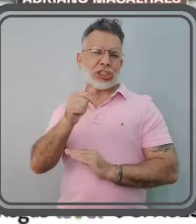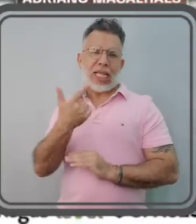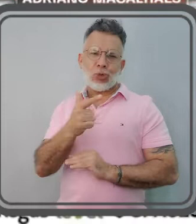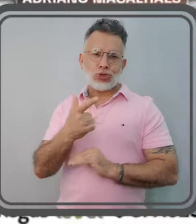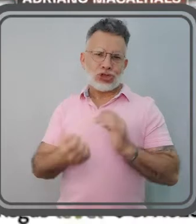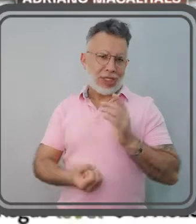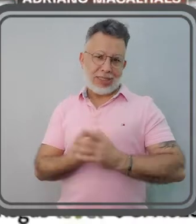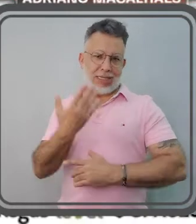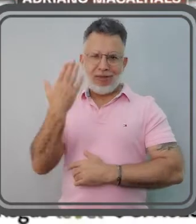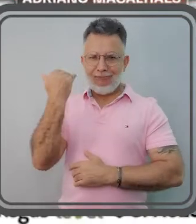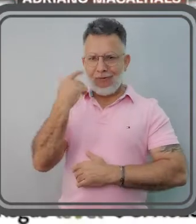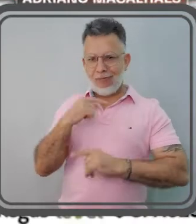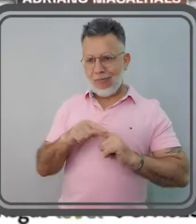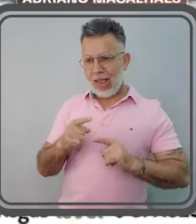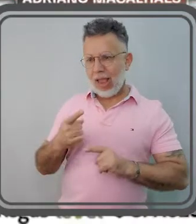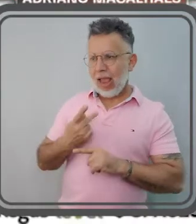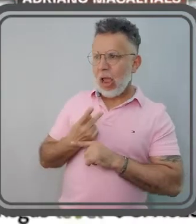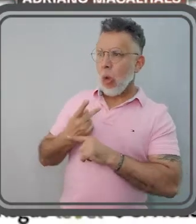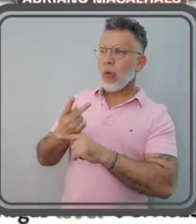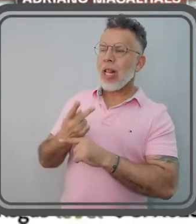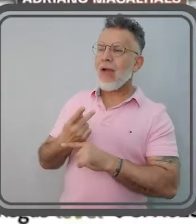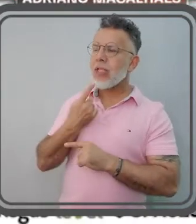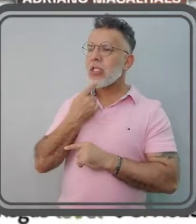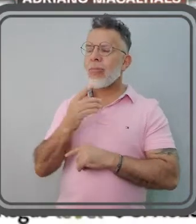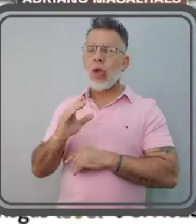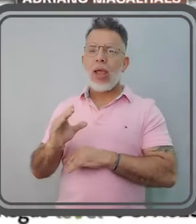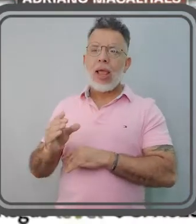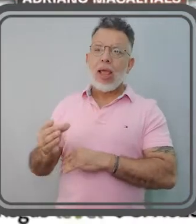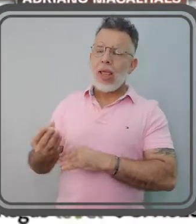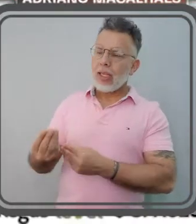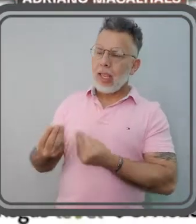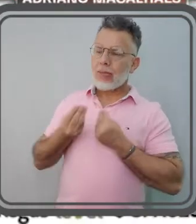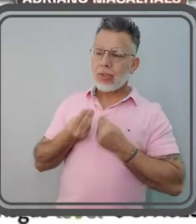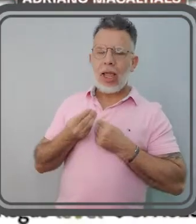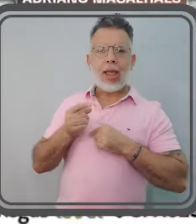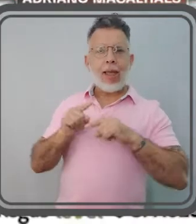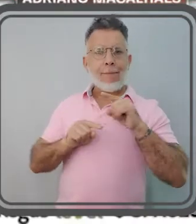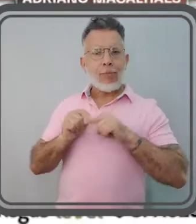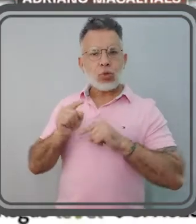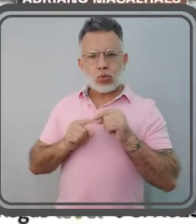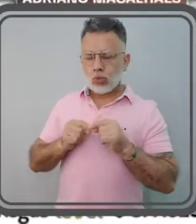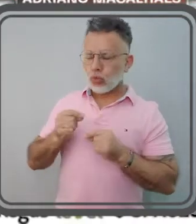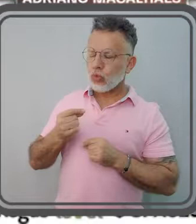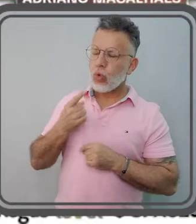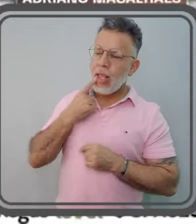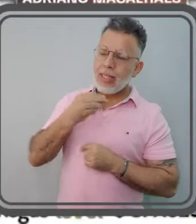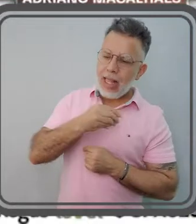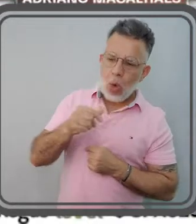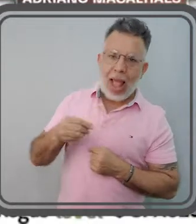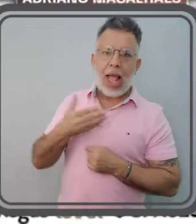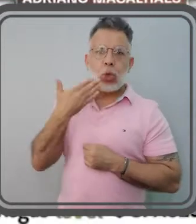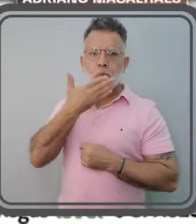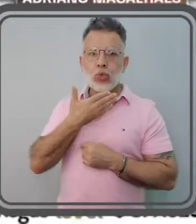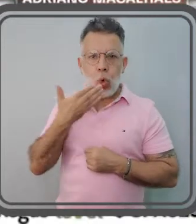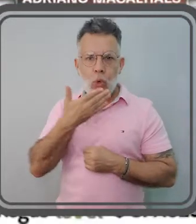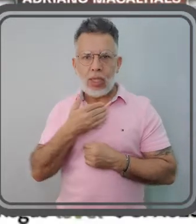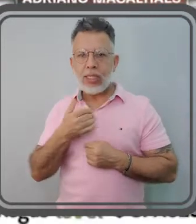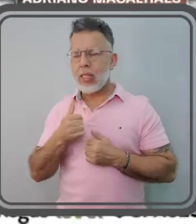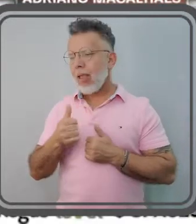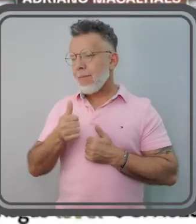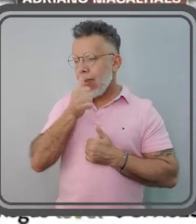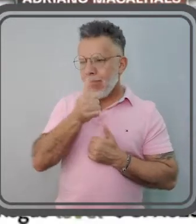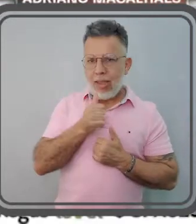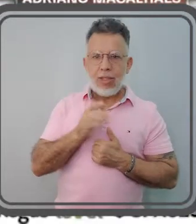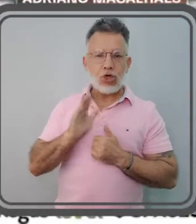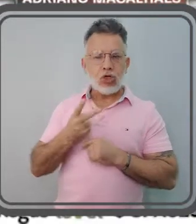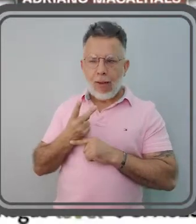doce, de base de bebida, enfim, eu já buscava um fornecedor para poder atender o Brasil inteiro. Então, assim,